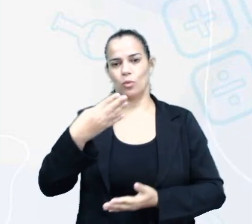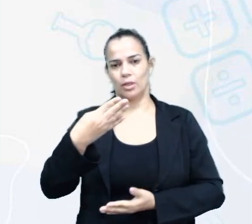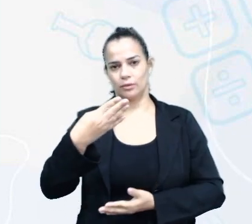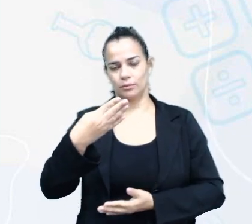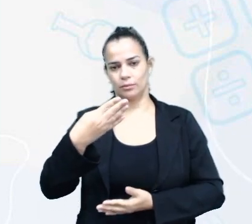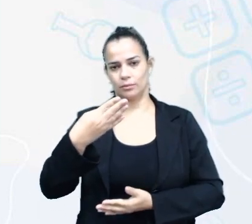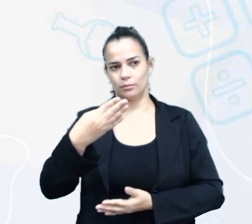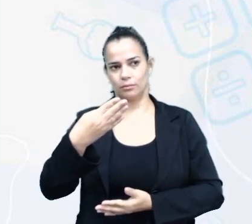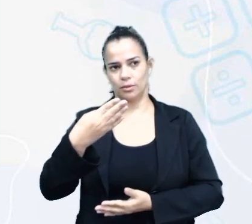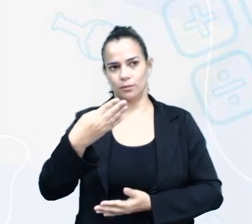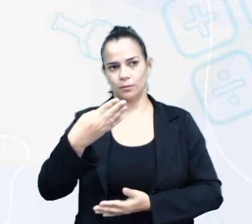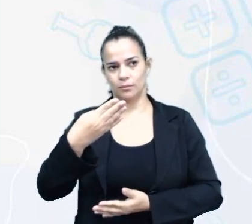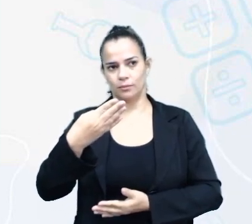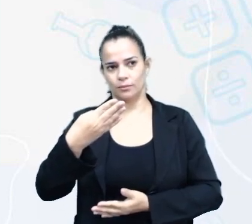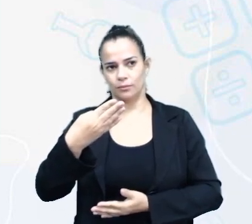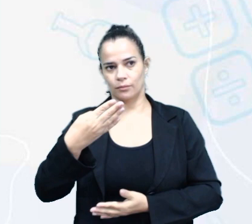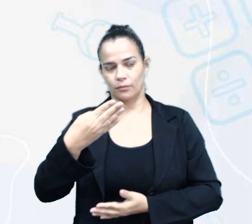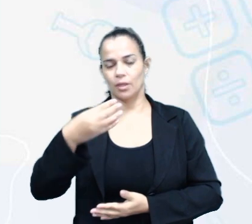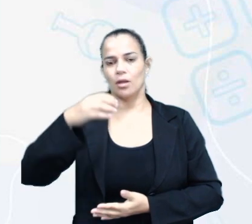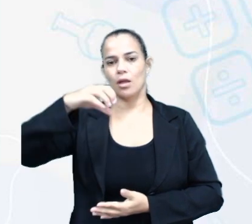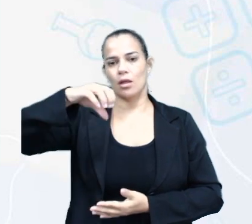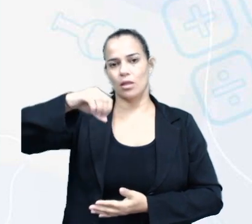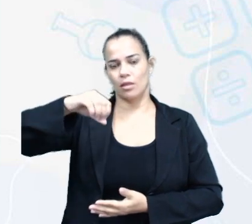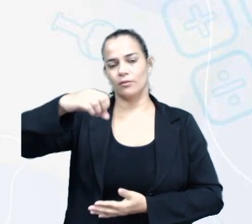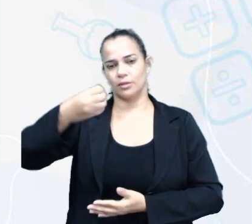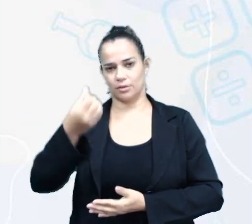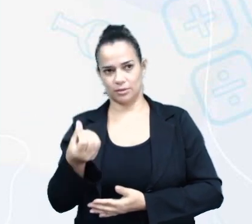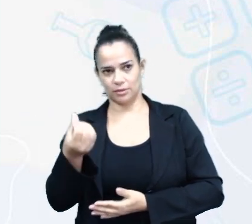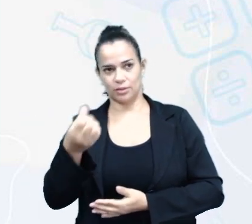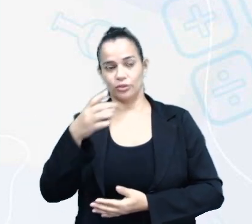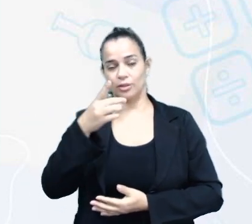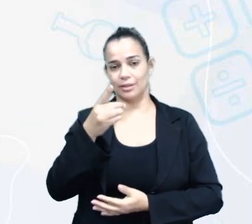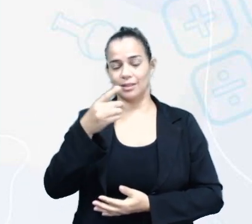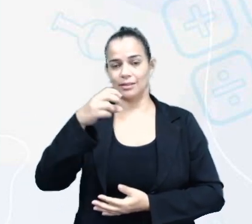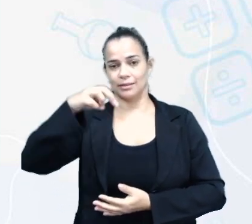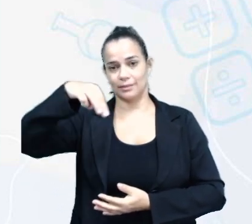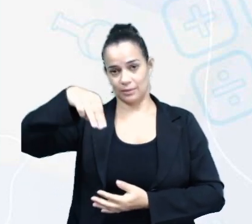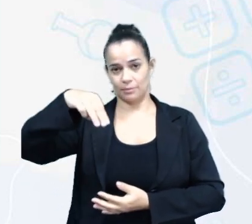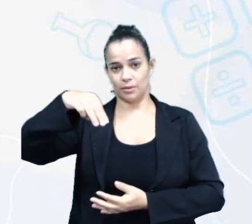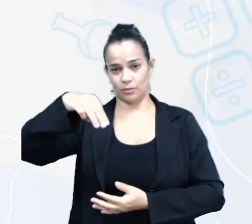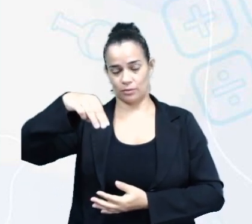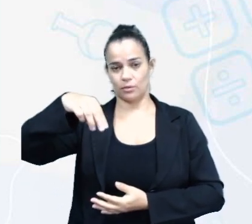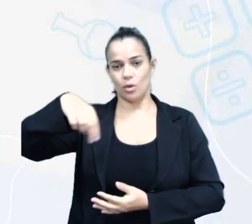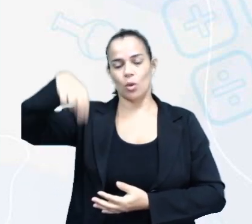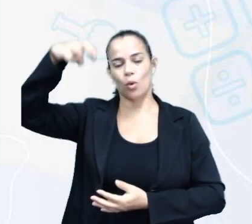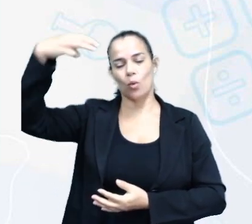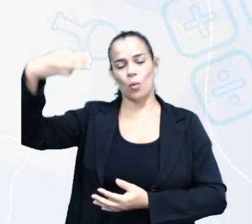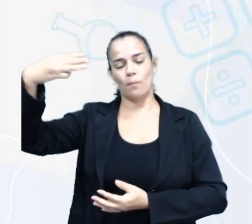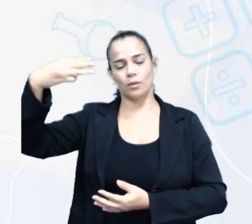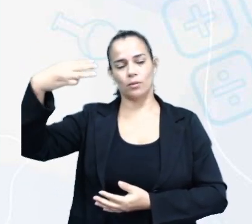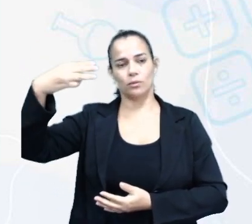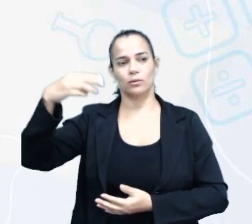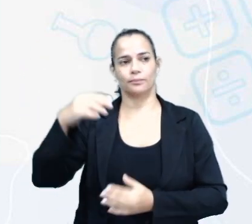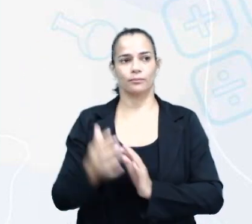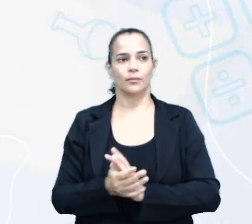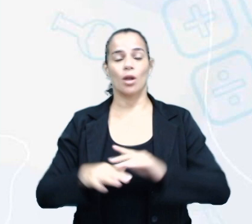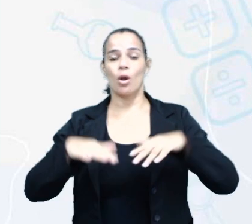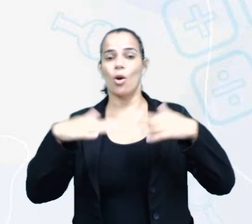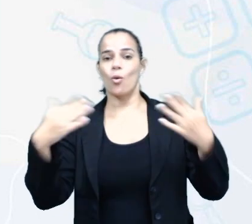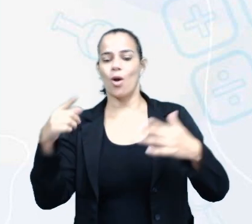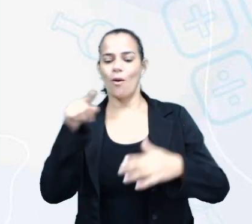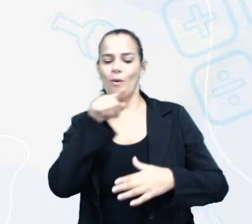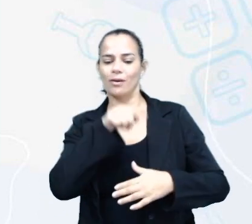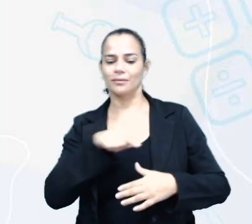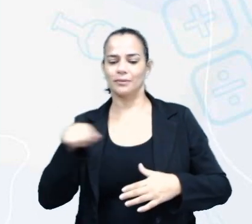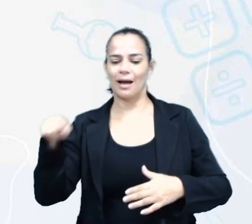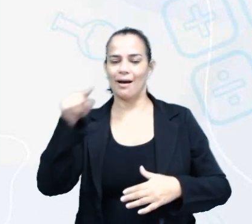4.096 decímetro cúbico de água. Qual é a aresta desse aquário? E aí eu deixo